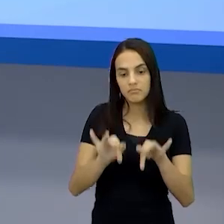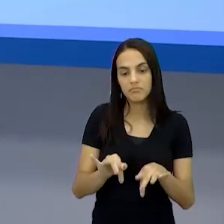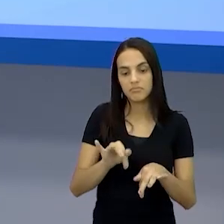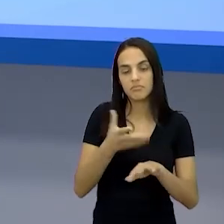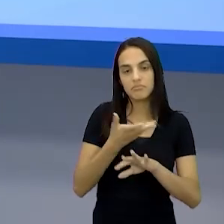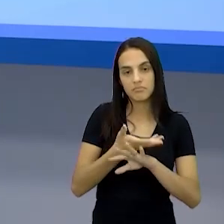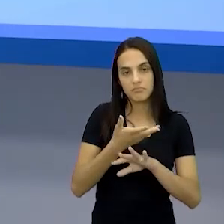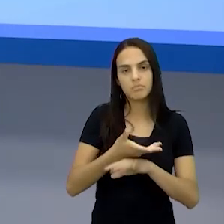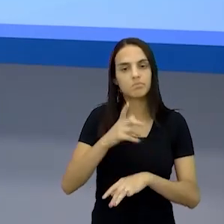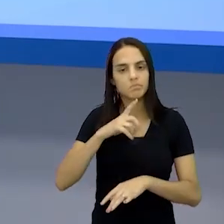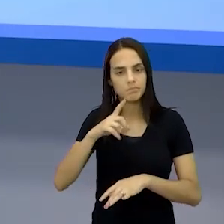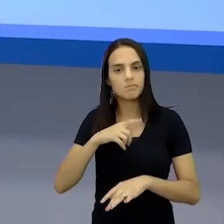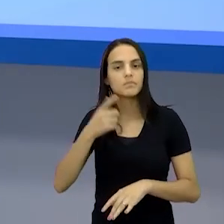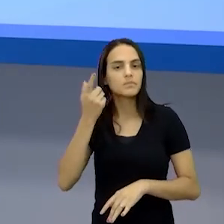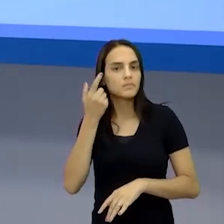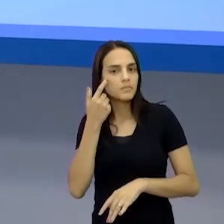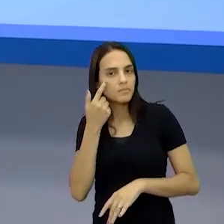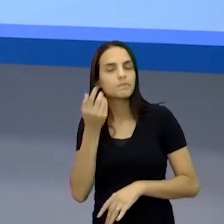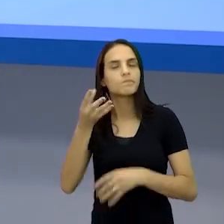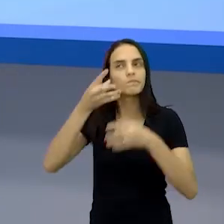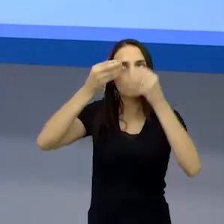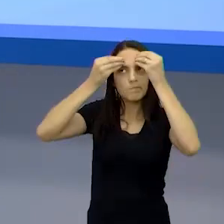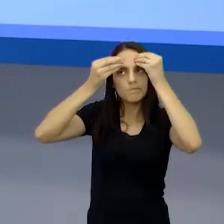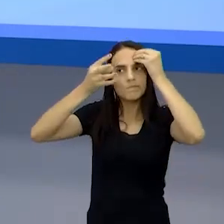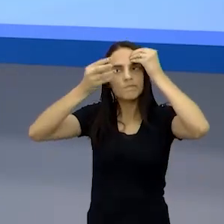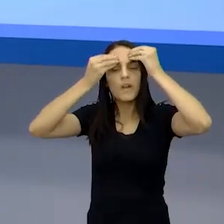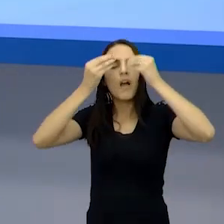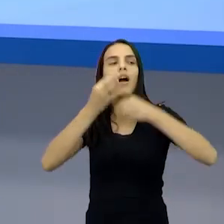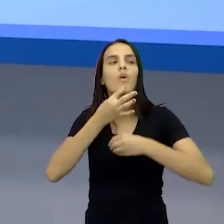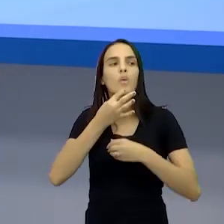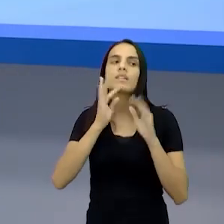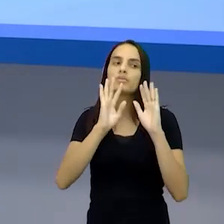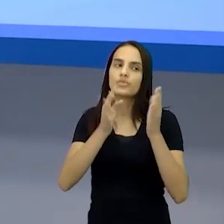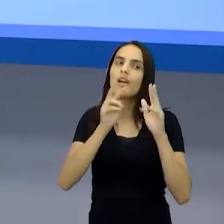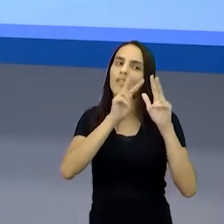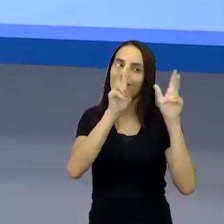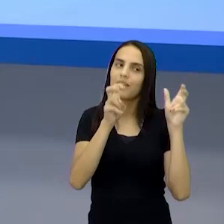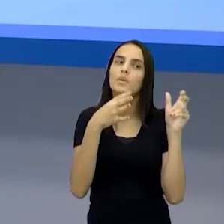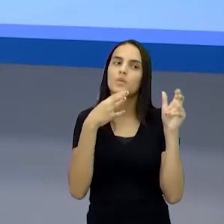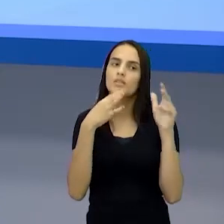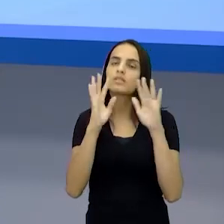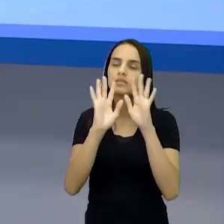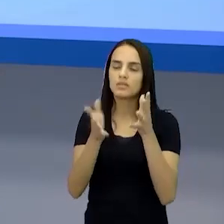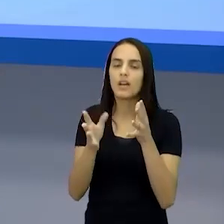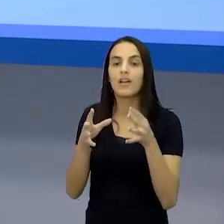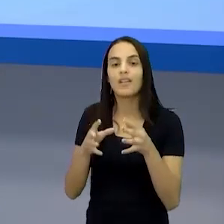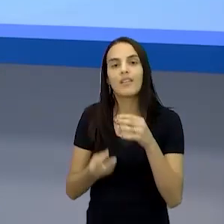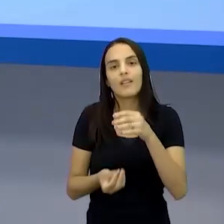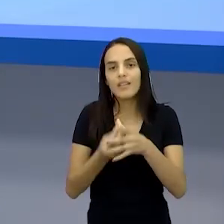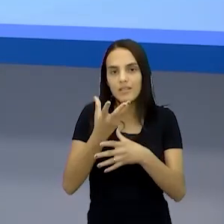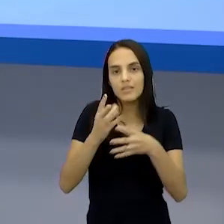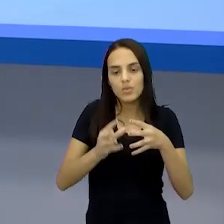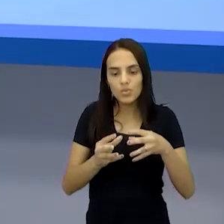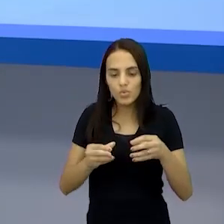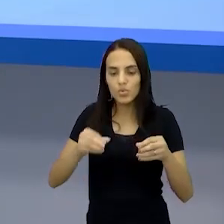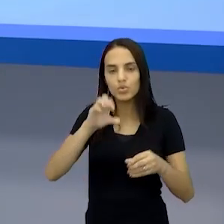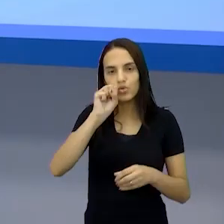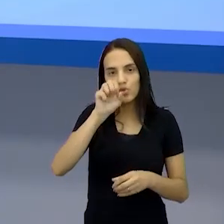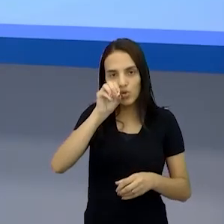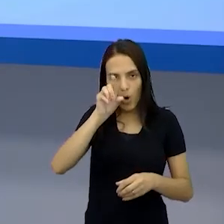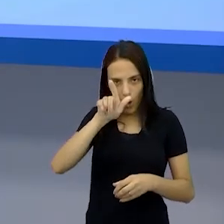componente, ter aquela noção, ter aquela, né, aquele entendimento, né, daquela formação daquele solo, né, porque aquele